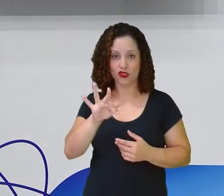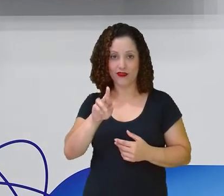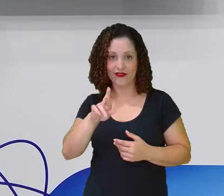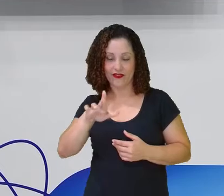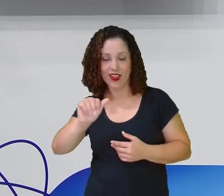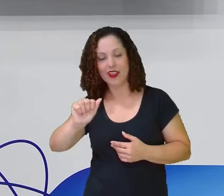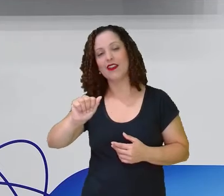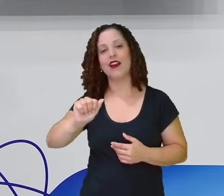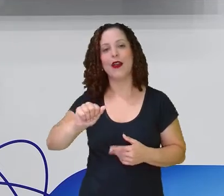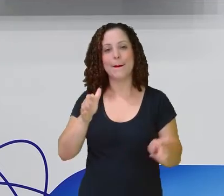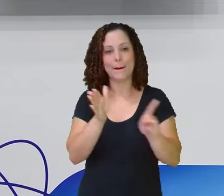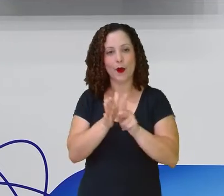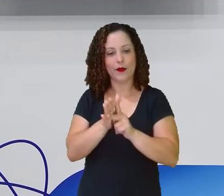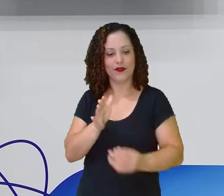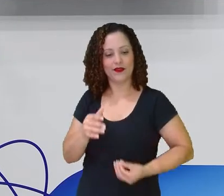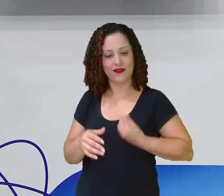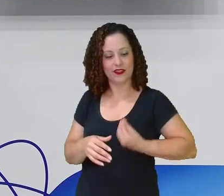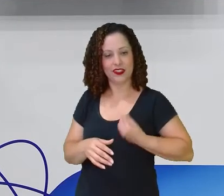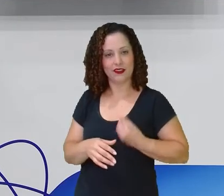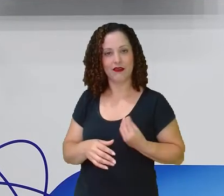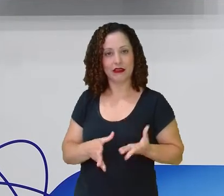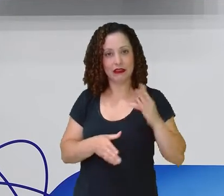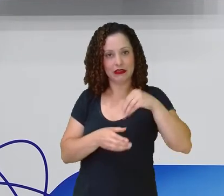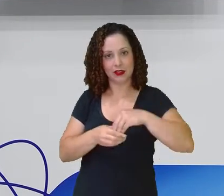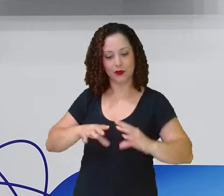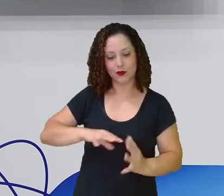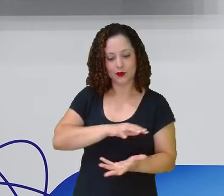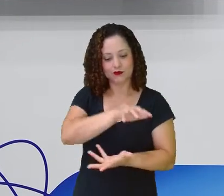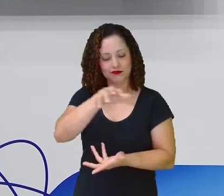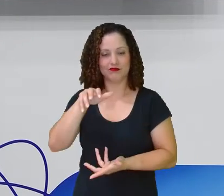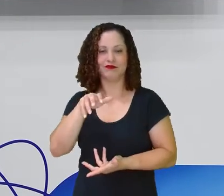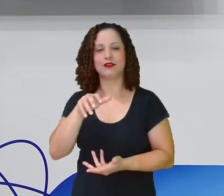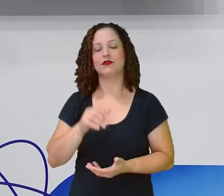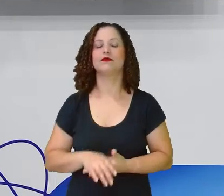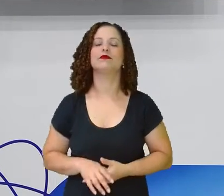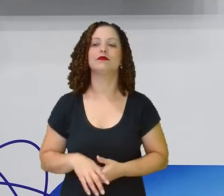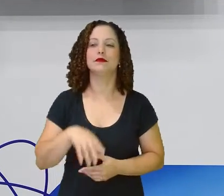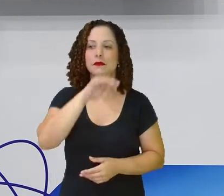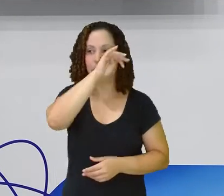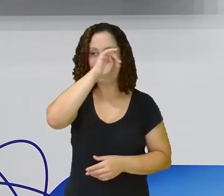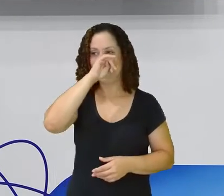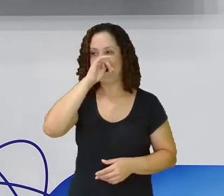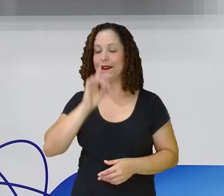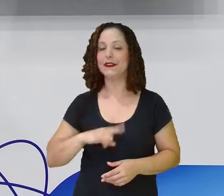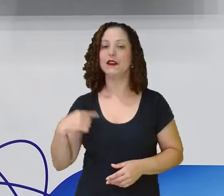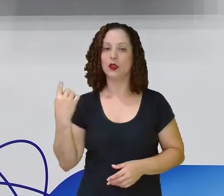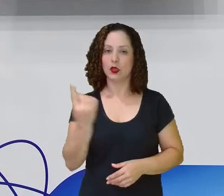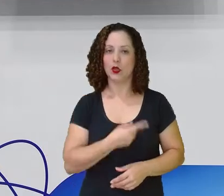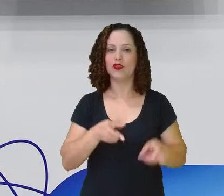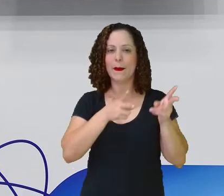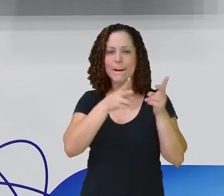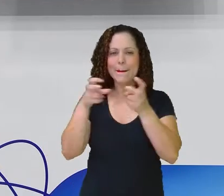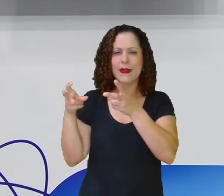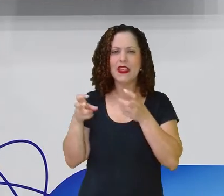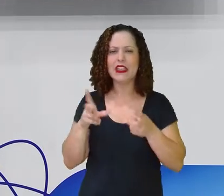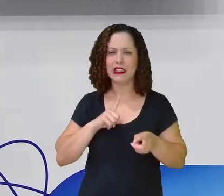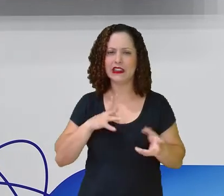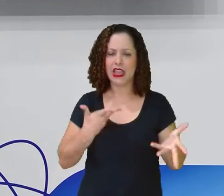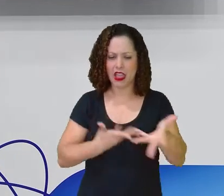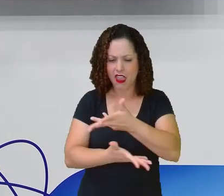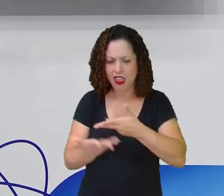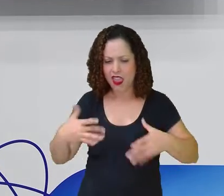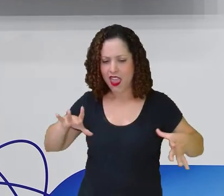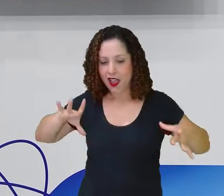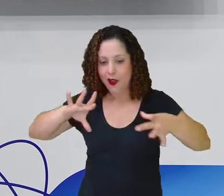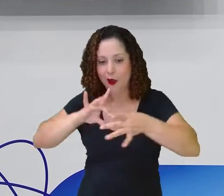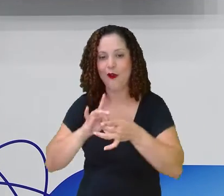camada da vida do nosso planeta. Ou seja, a gente percebe que todos esses daí são interligados.